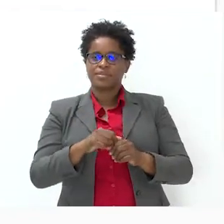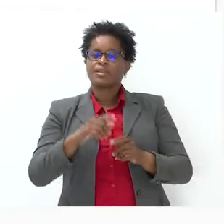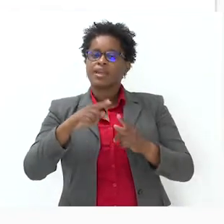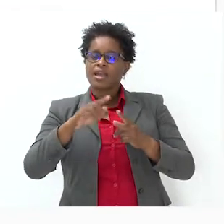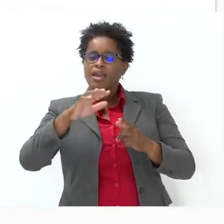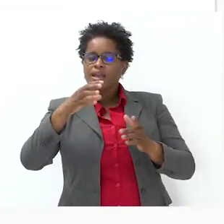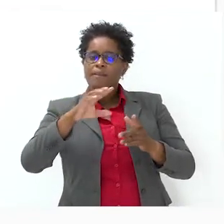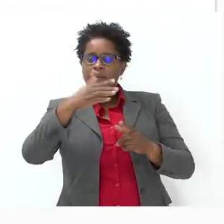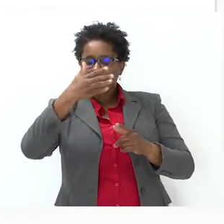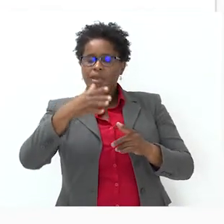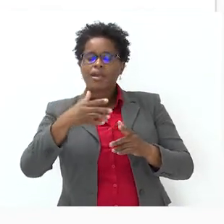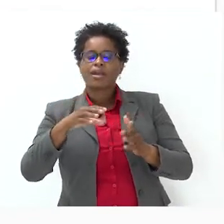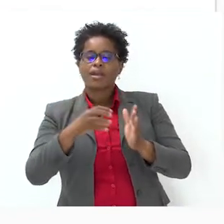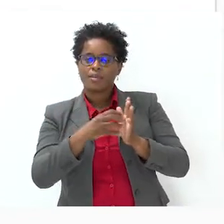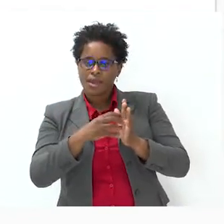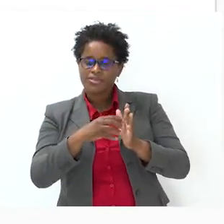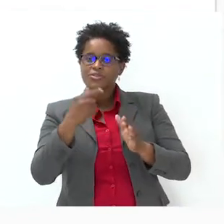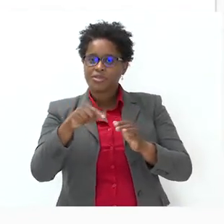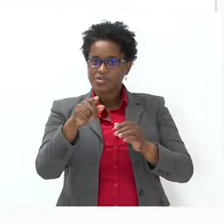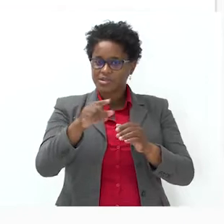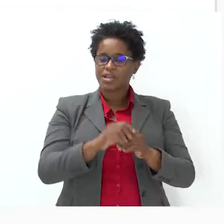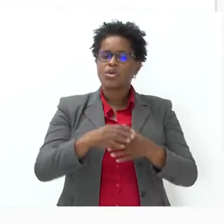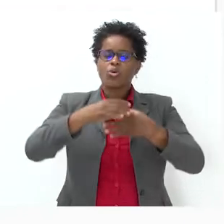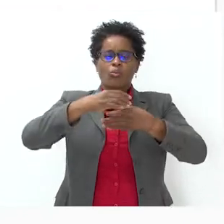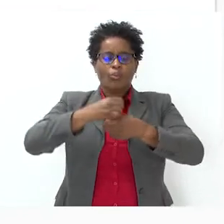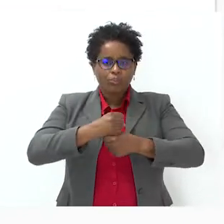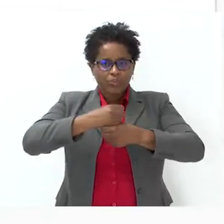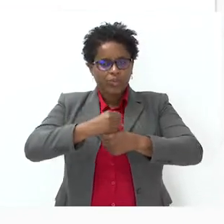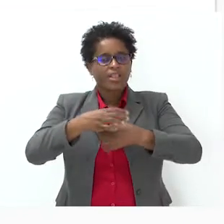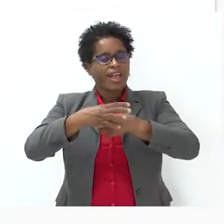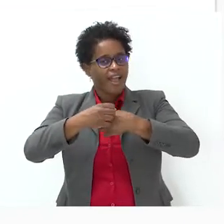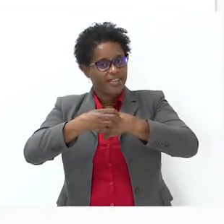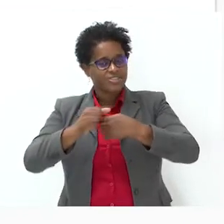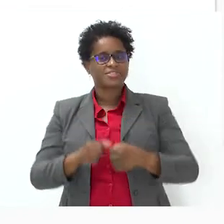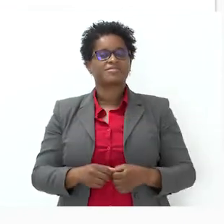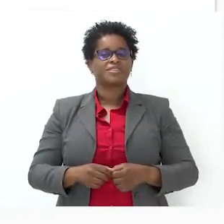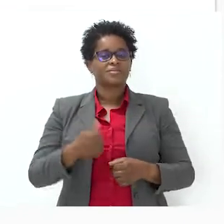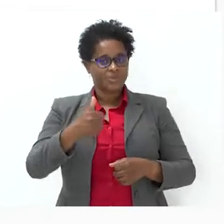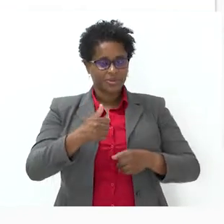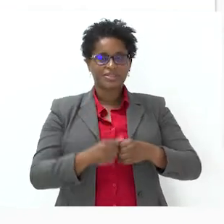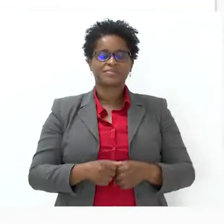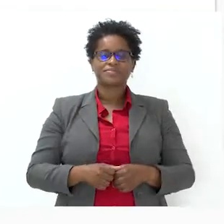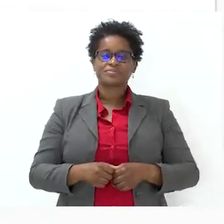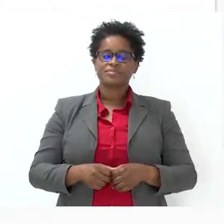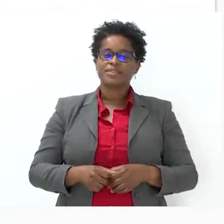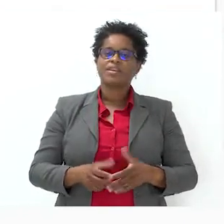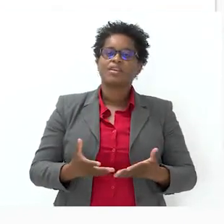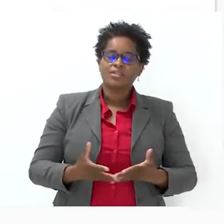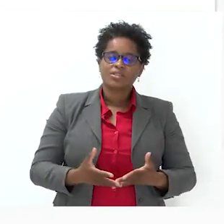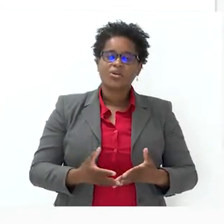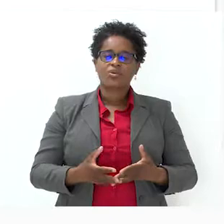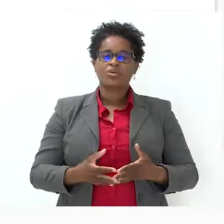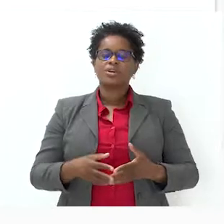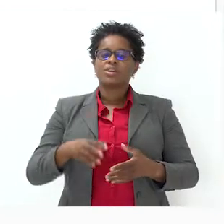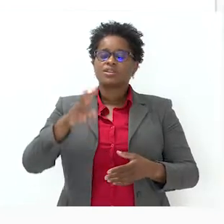primeira imagem temos sumo de laranja, muito bem. Na segunda